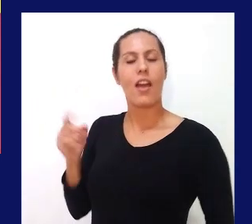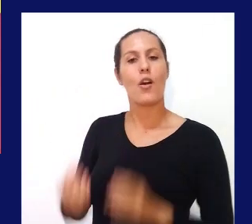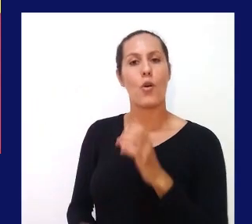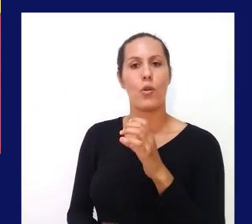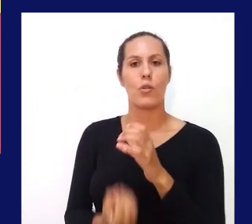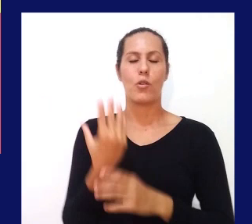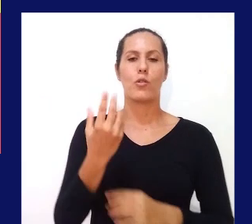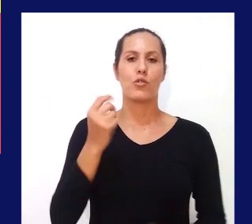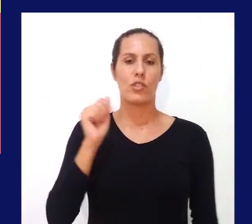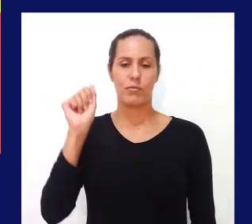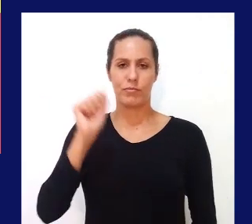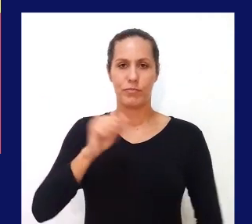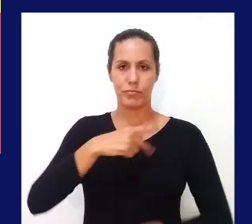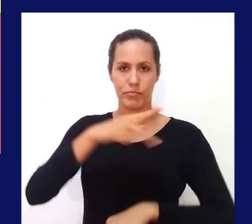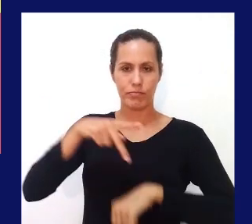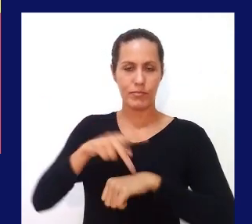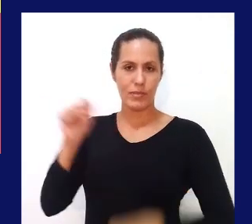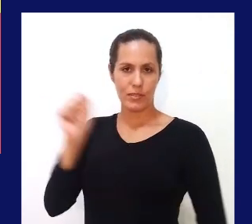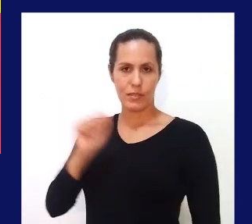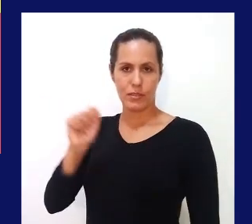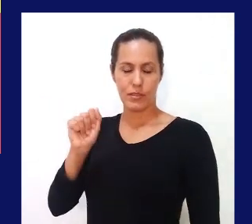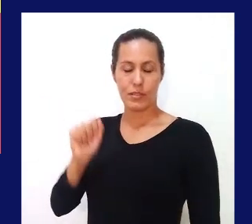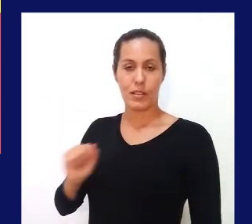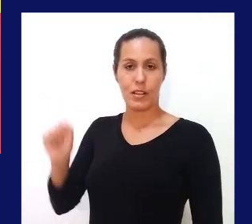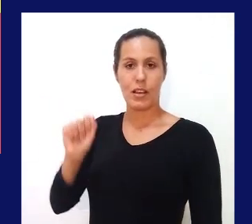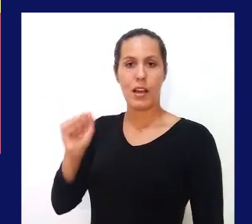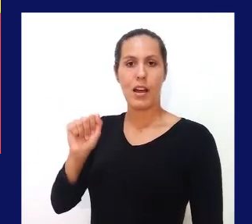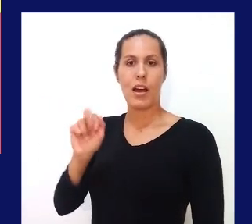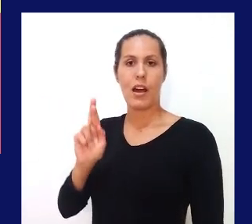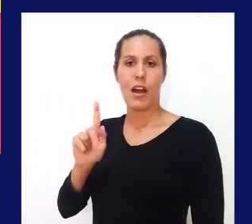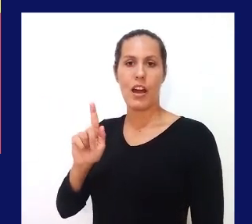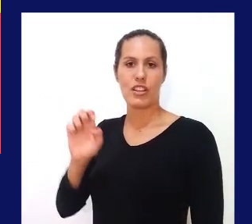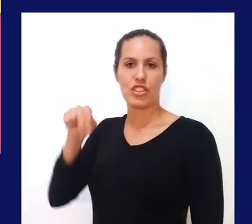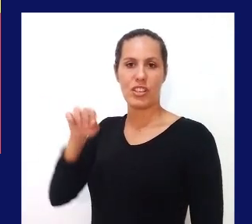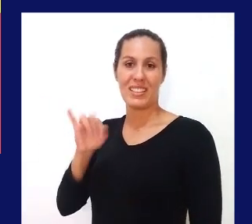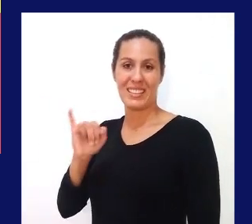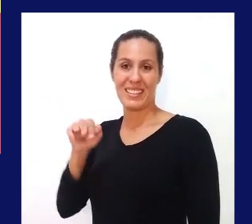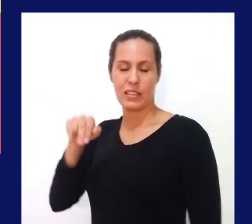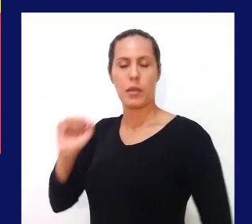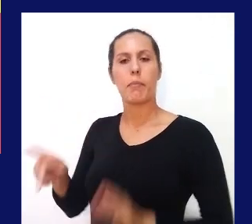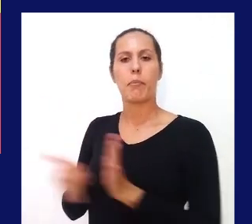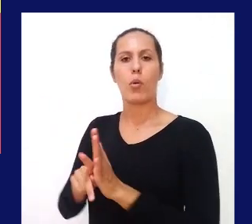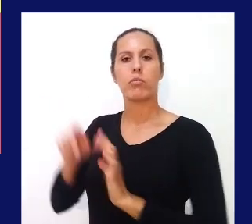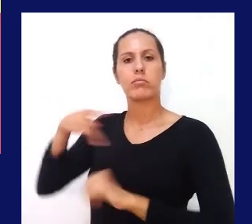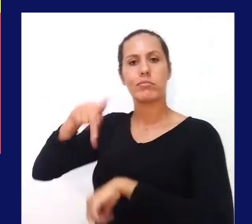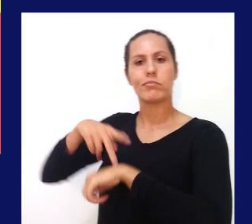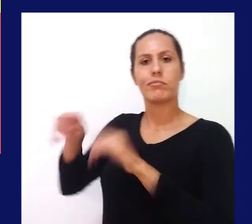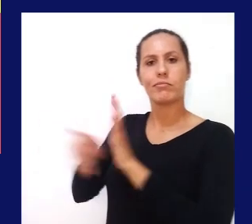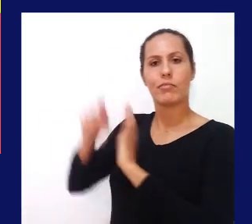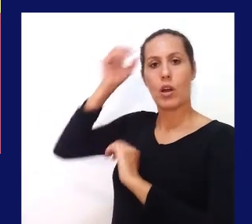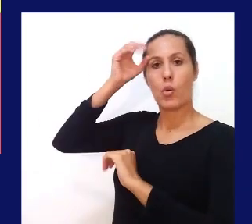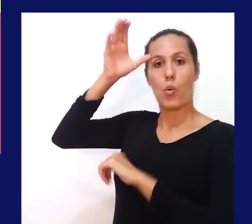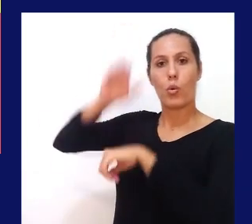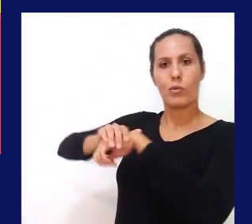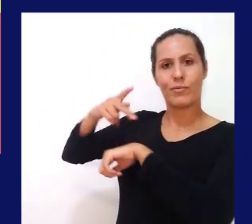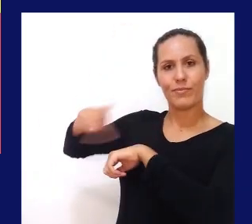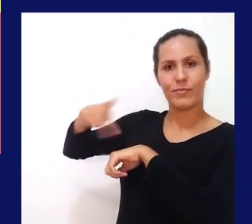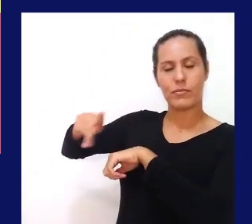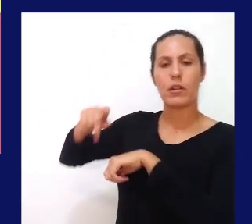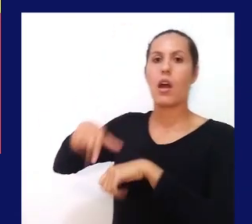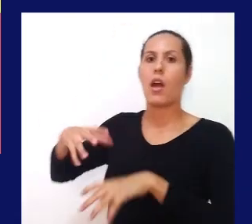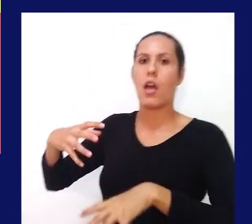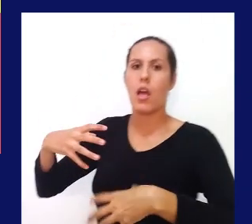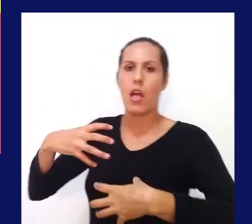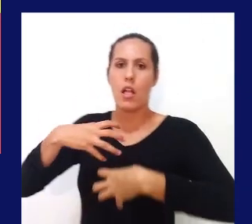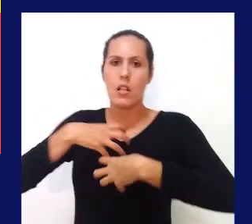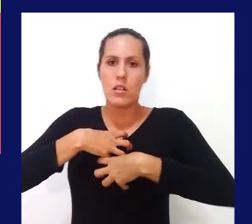de origem argentina considerada um importante símbolo cultural desse país e apresenta enorme